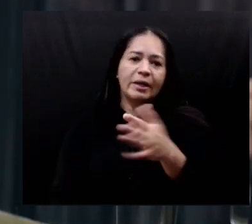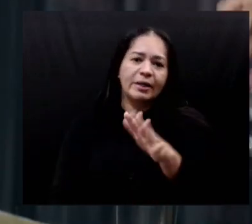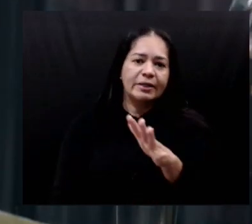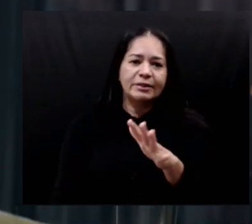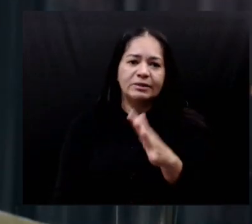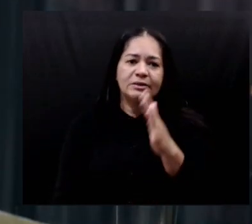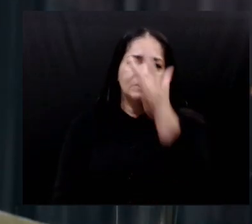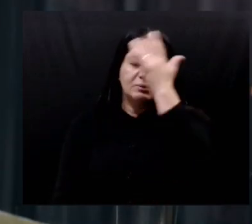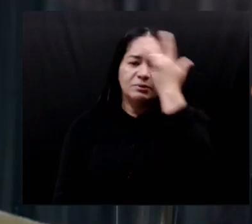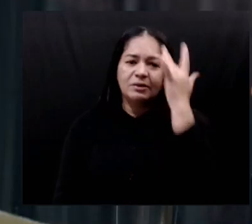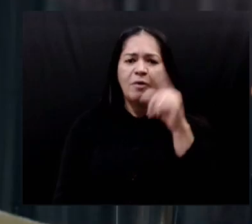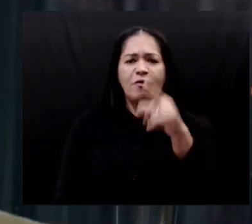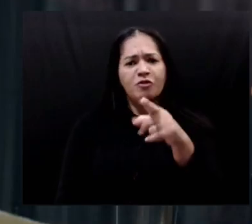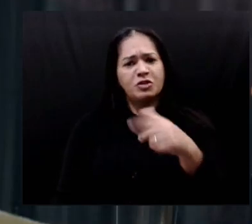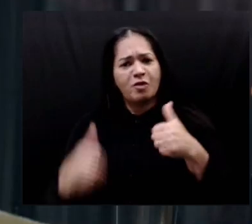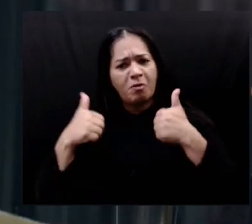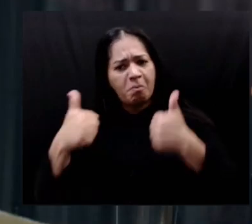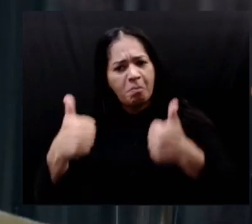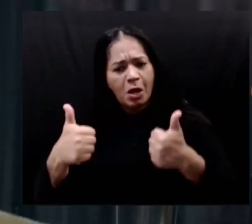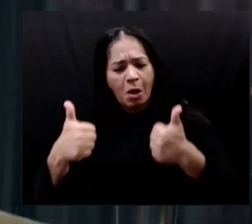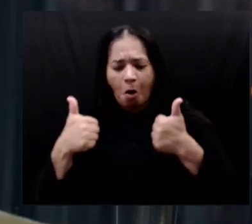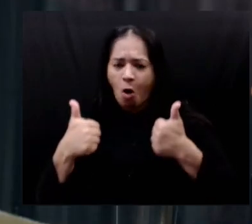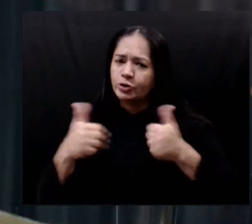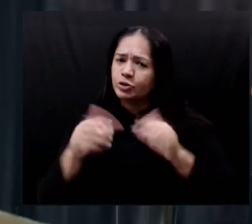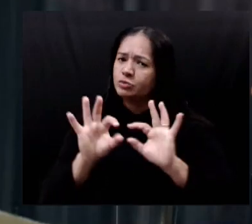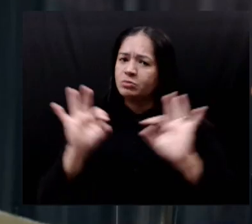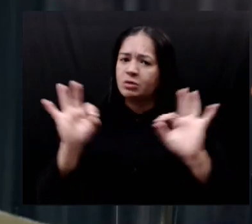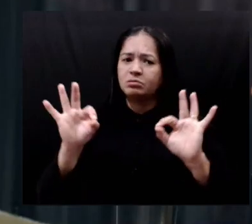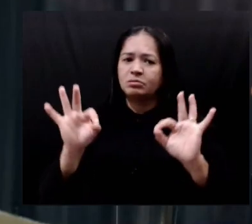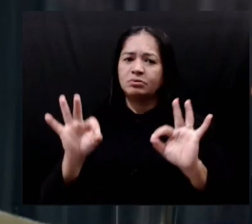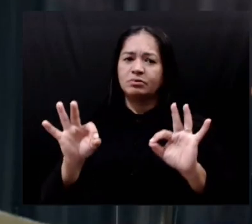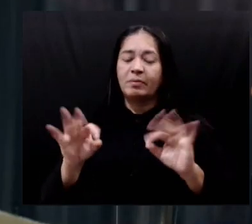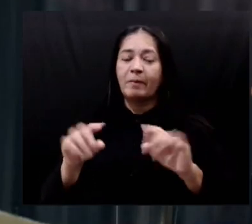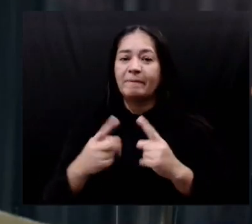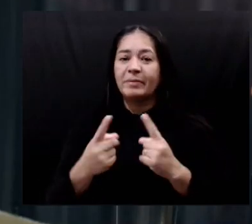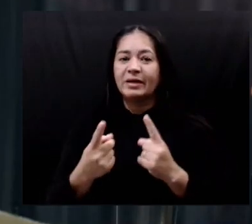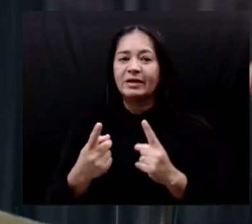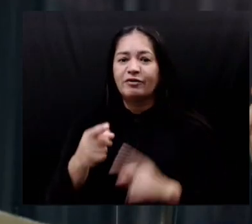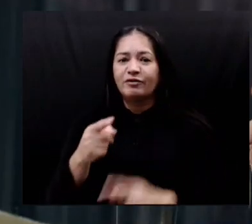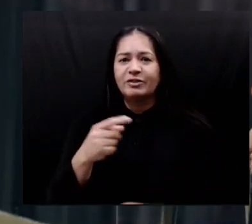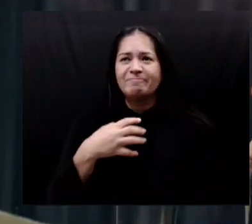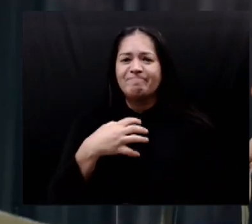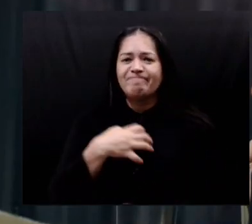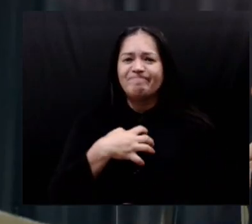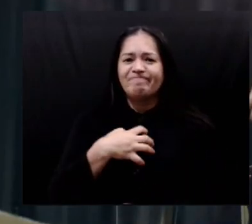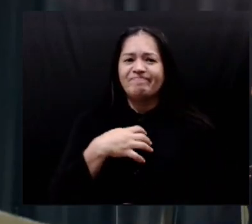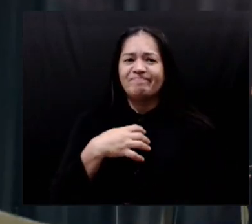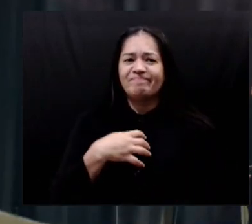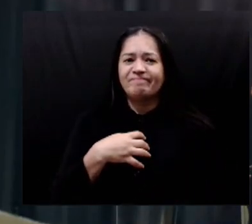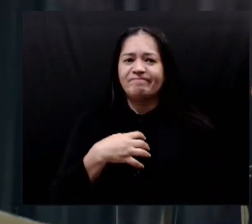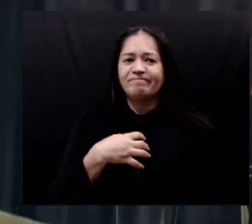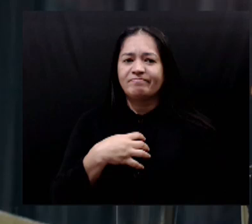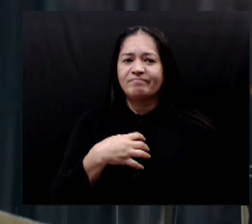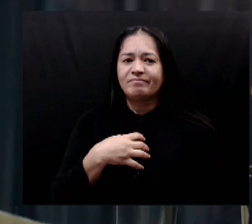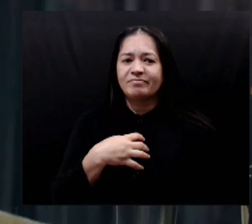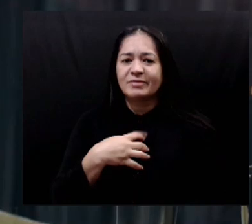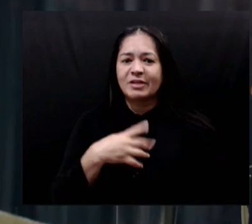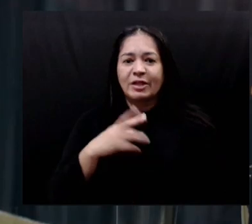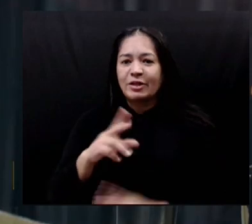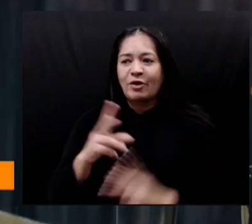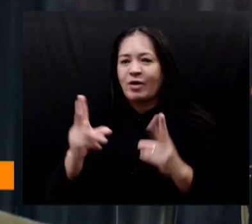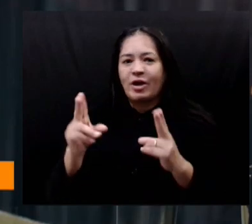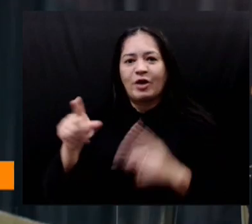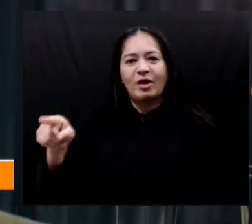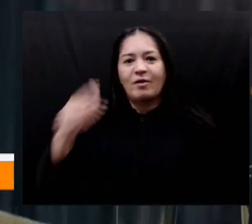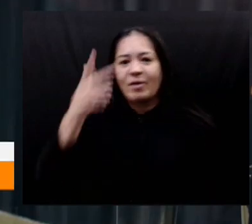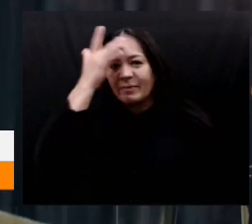foi super bem, estava ótima. Só que aquilo que você está sentindo não é a mesma coisa que o outro está